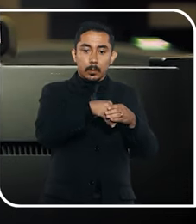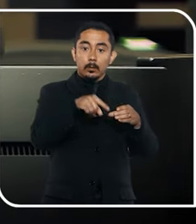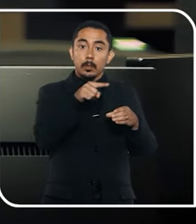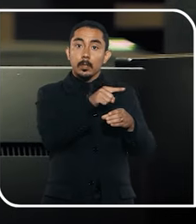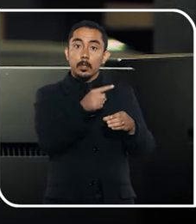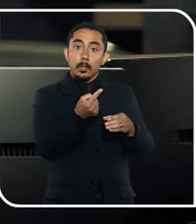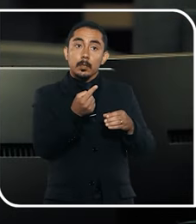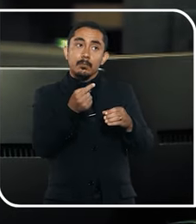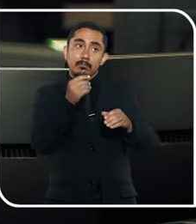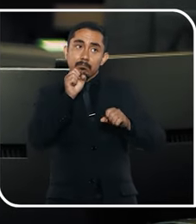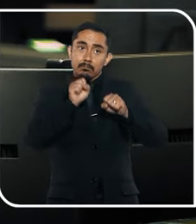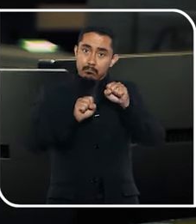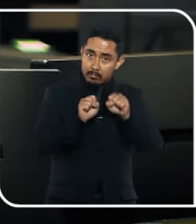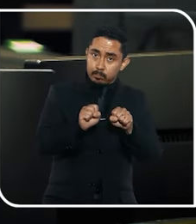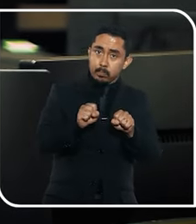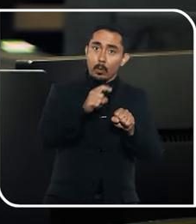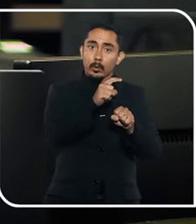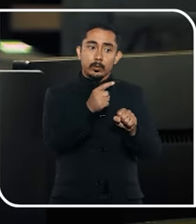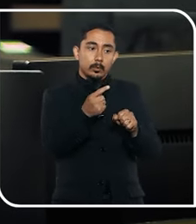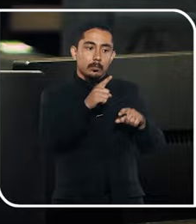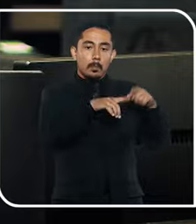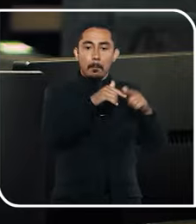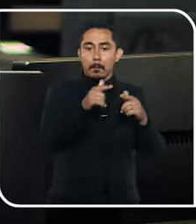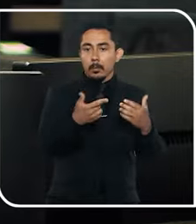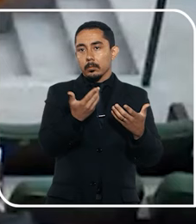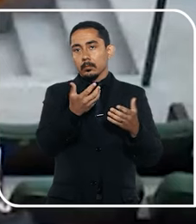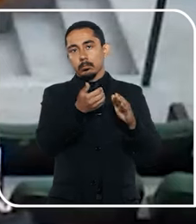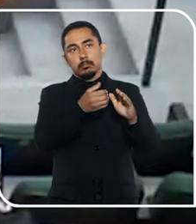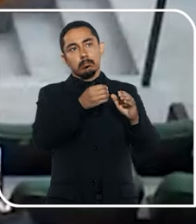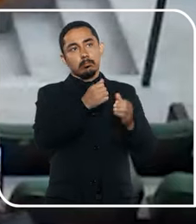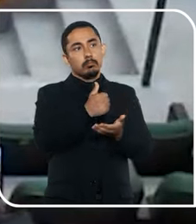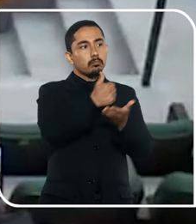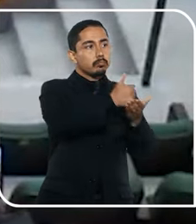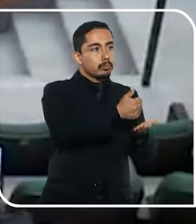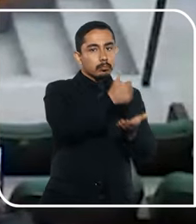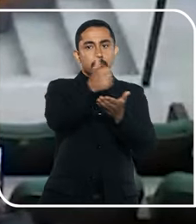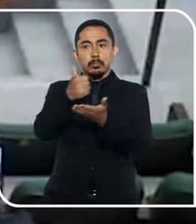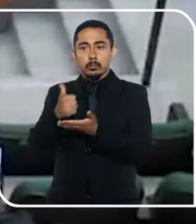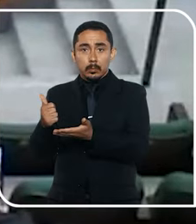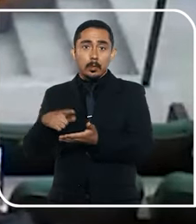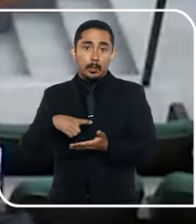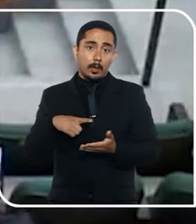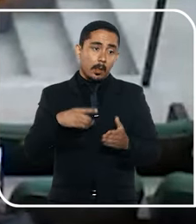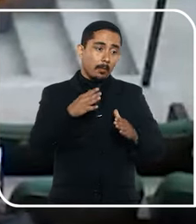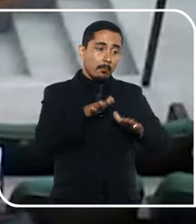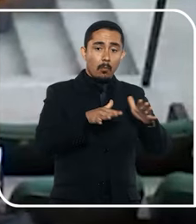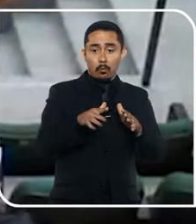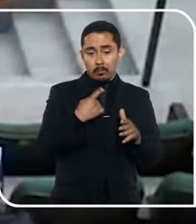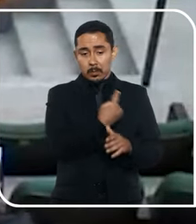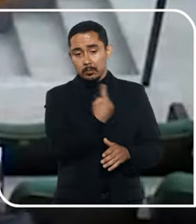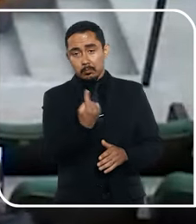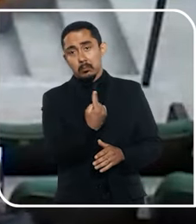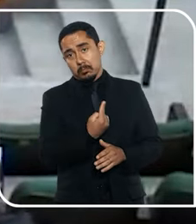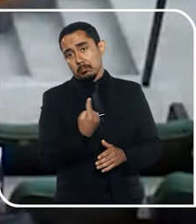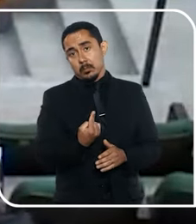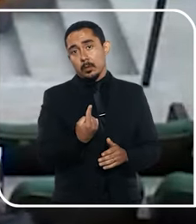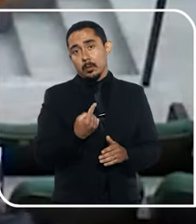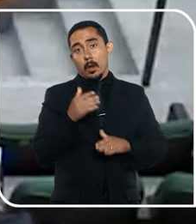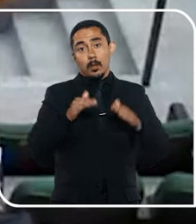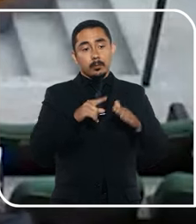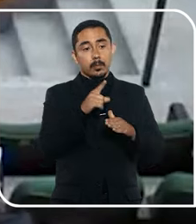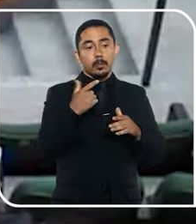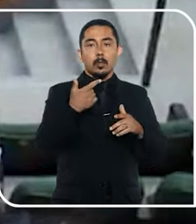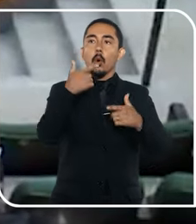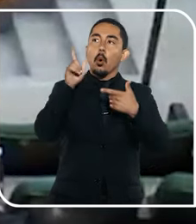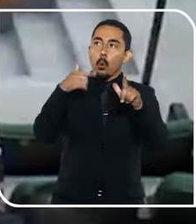na categoria de bens semoventes, isto é, móveis ou bens suscetíveis de movimento próprio ou de remoção